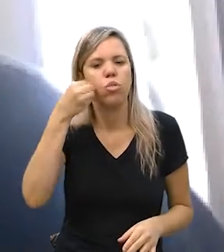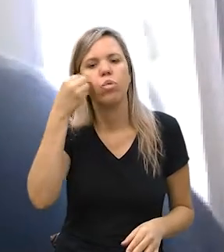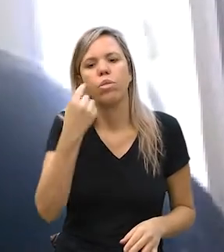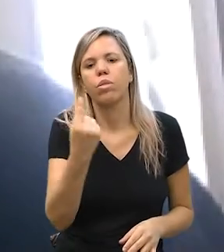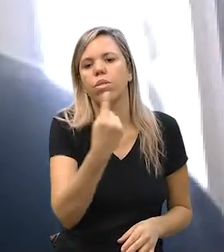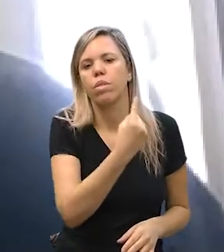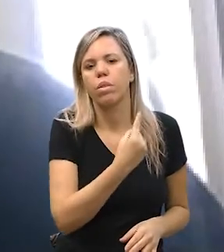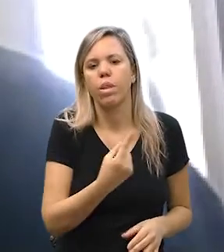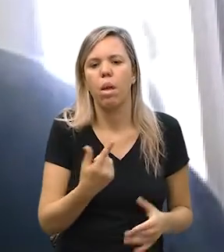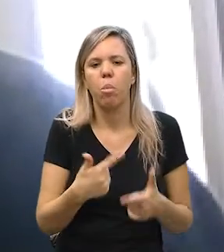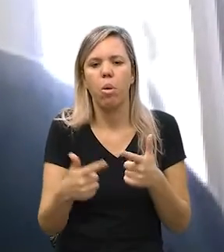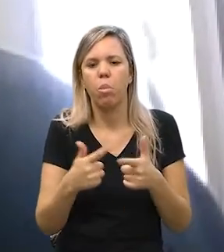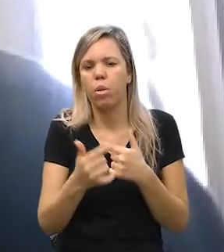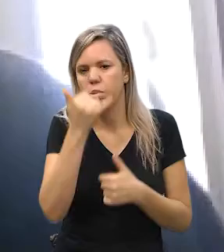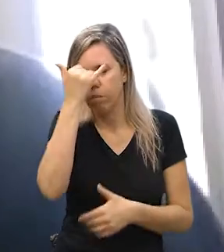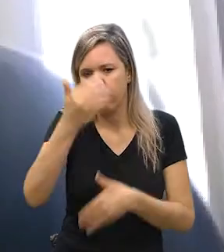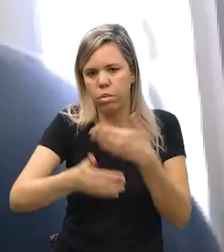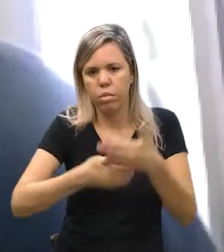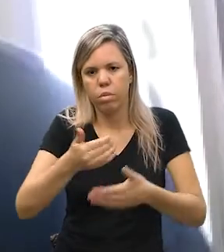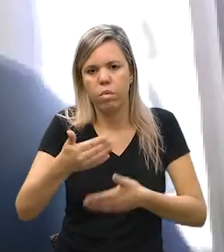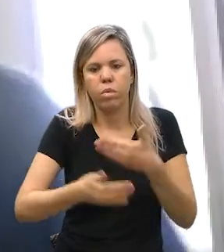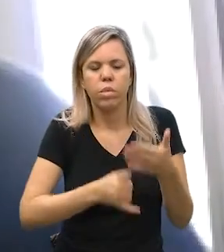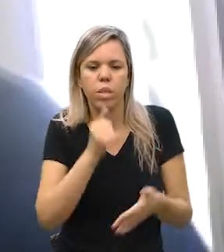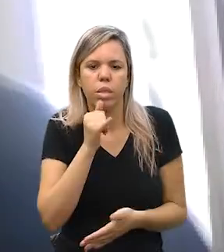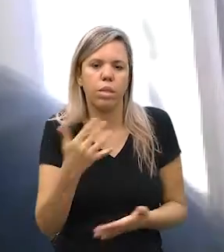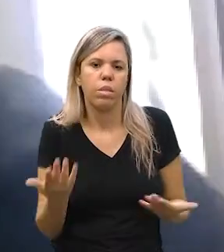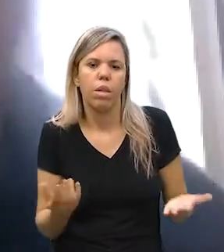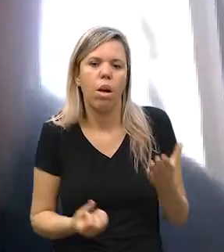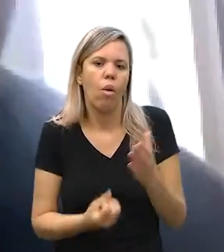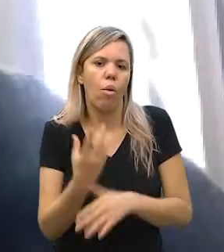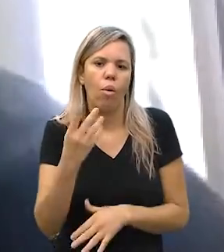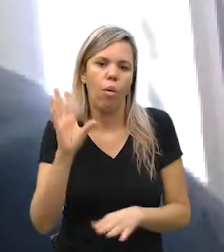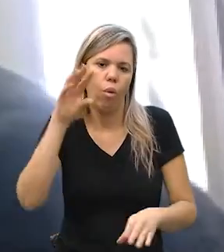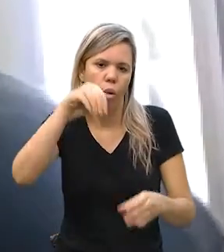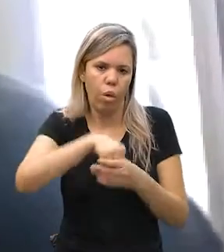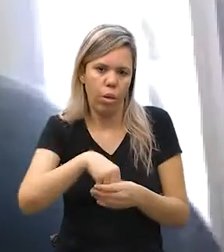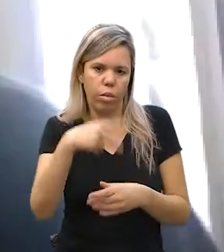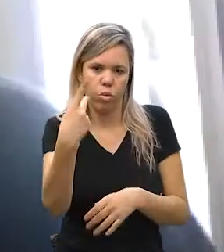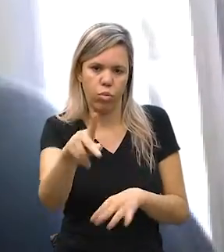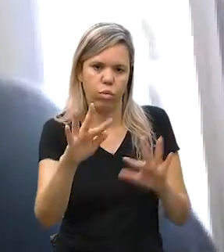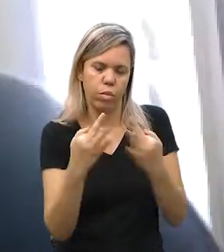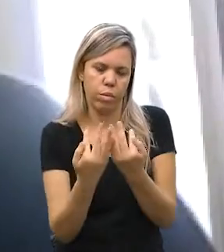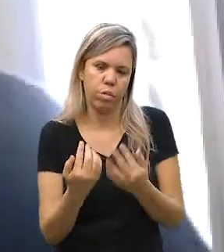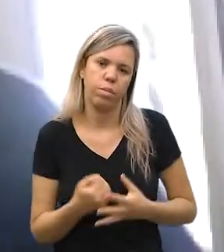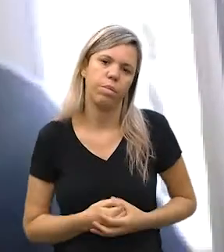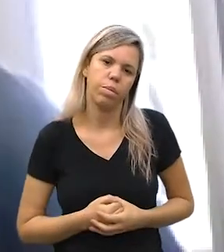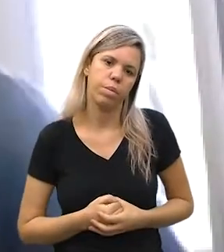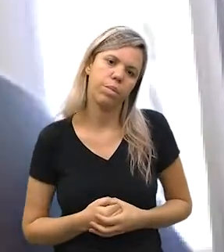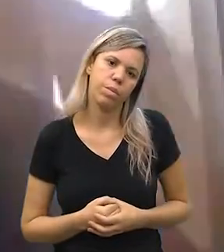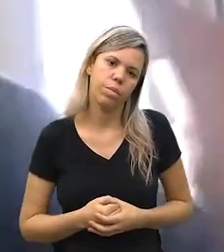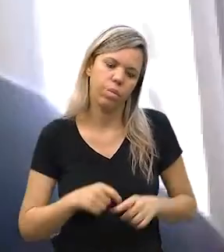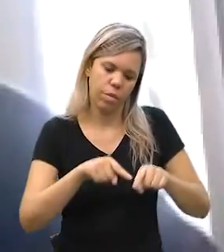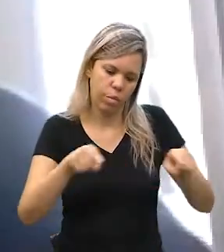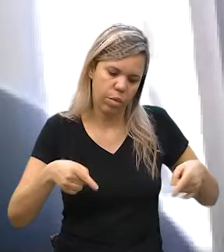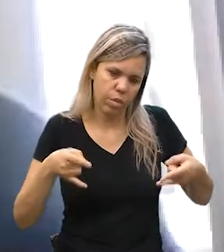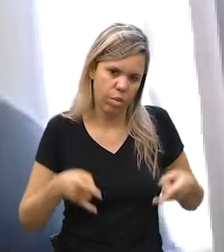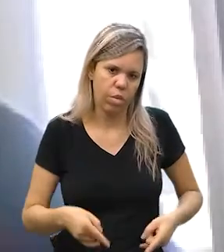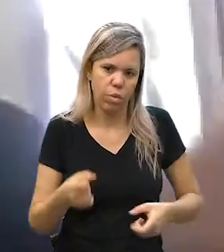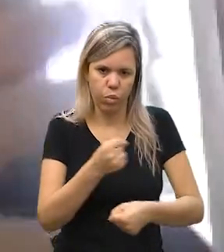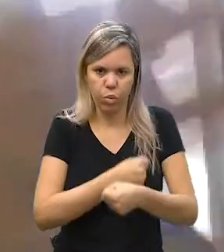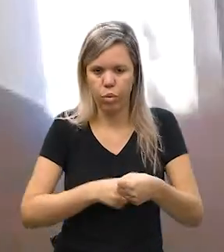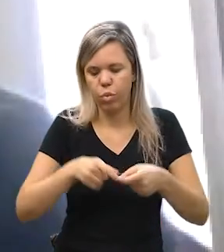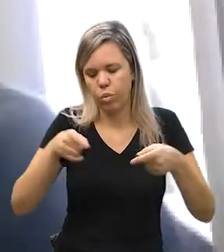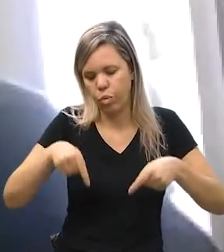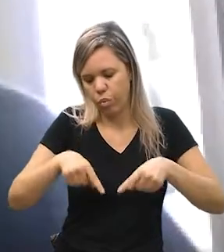aspas, desgraças cotidianas, onde isso acontece dentro da sua casa, dentro do quarto, da